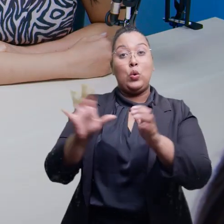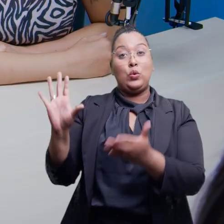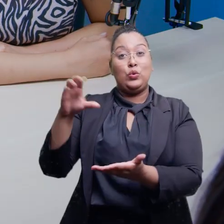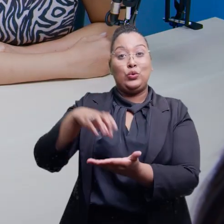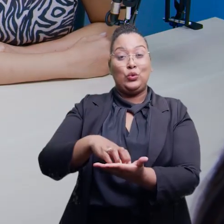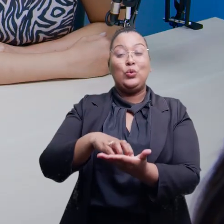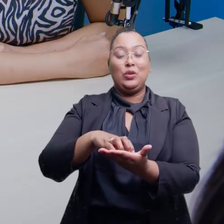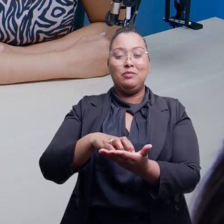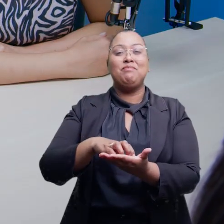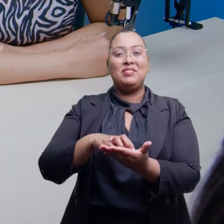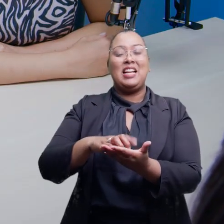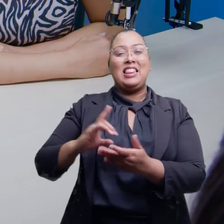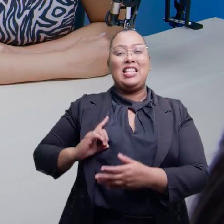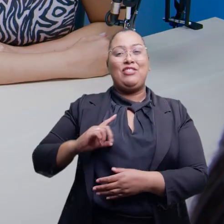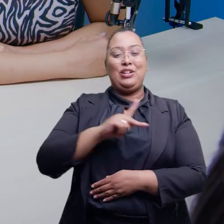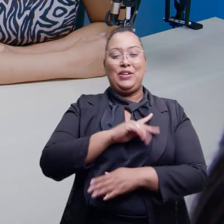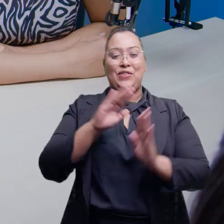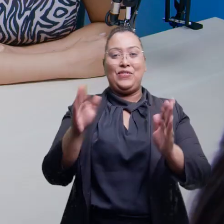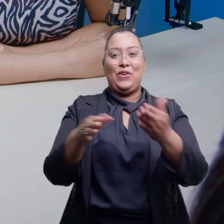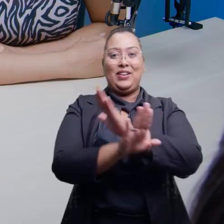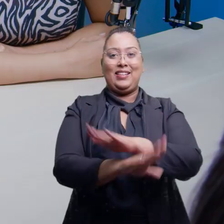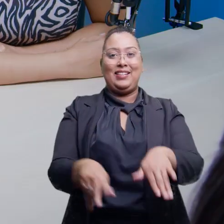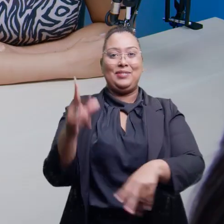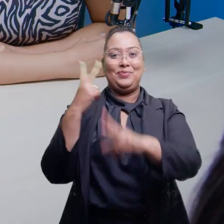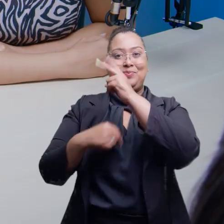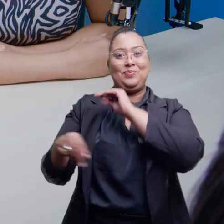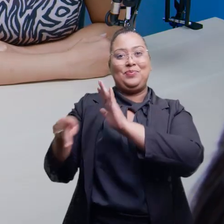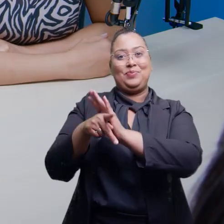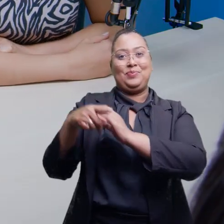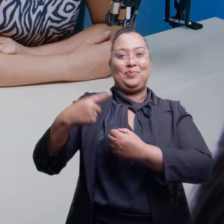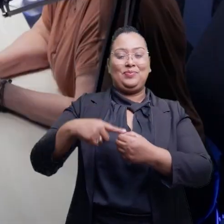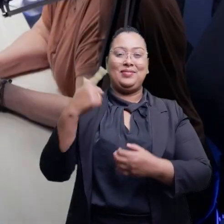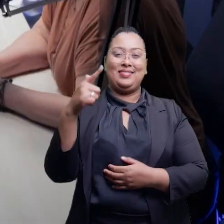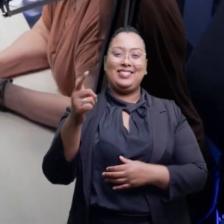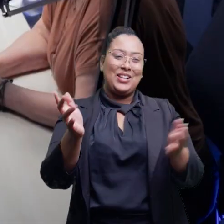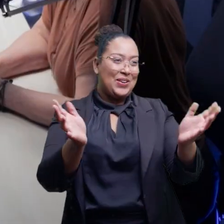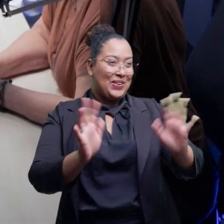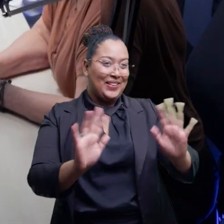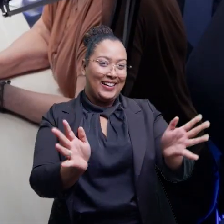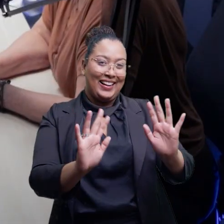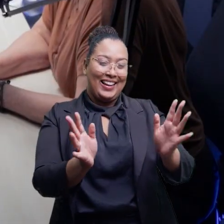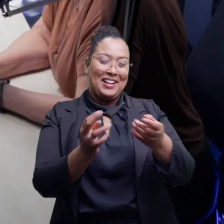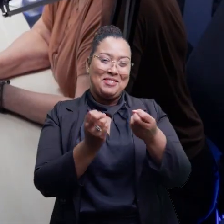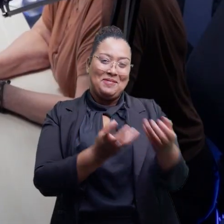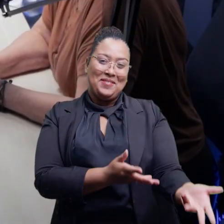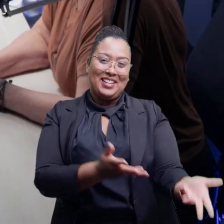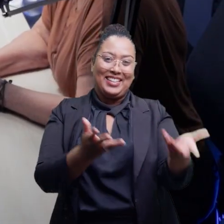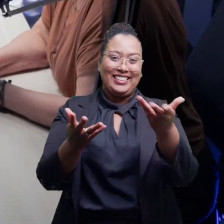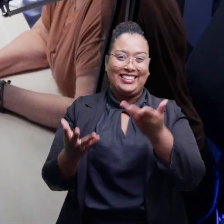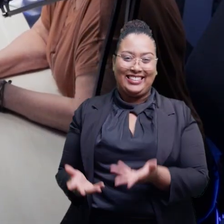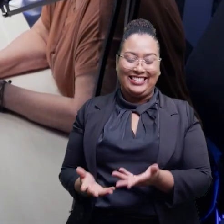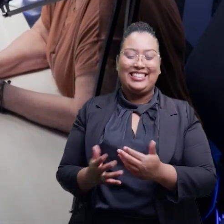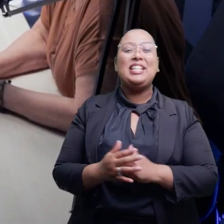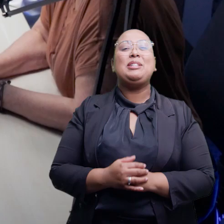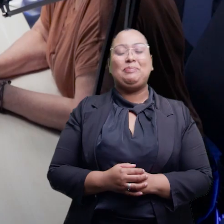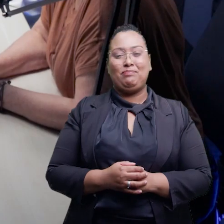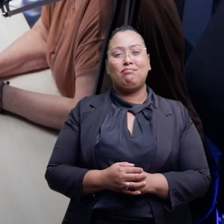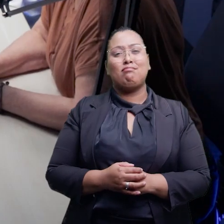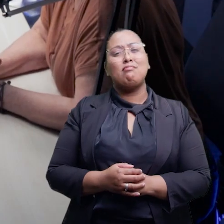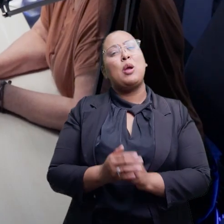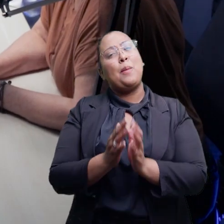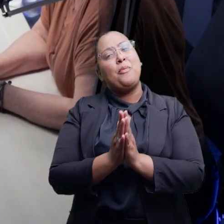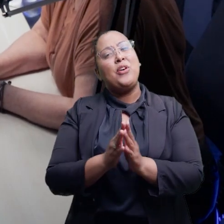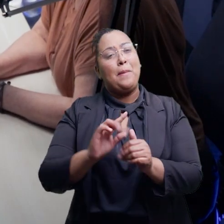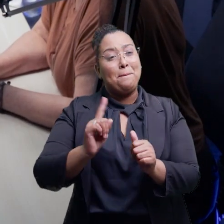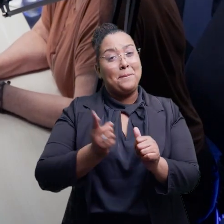coordena o Núcleo de Defensorias Especializadas da Infância e Juventude de Goiânia. Olá, doutora Bruna, seja muito bem-vinda